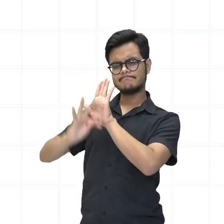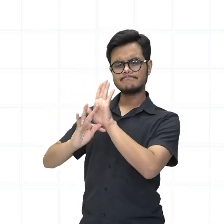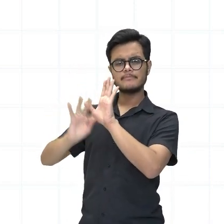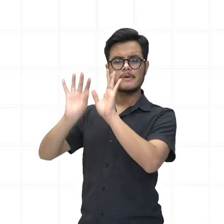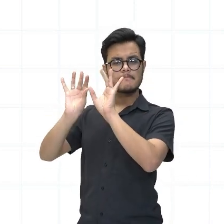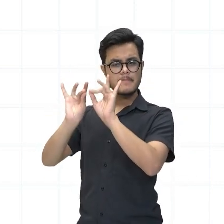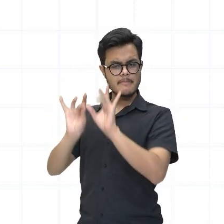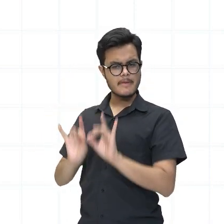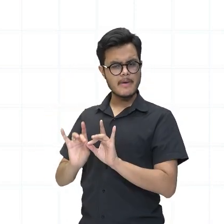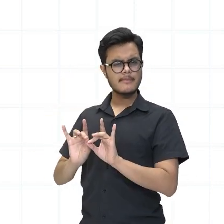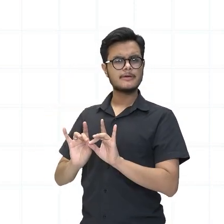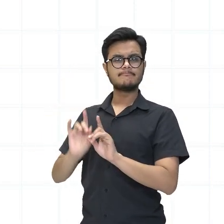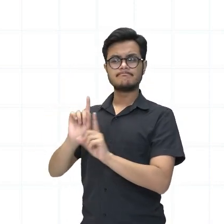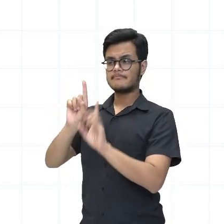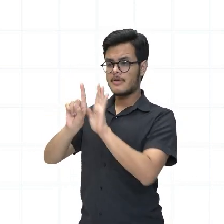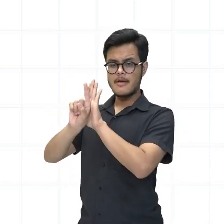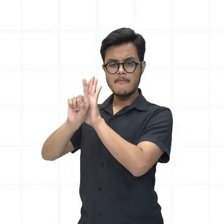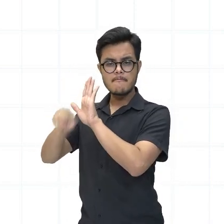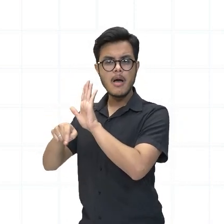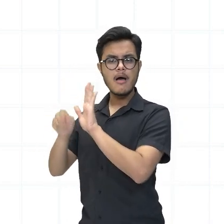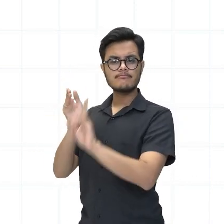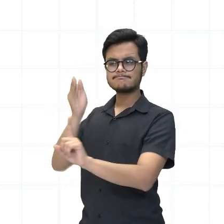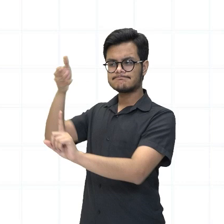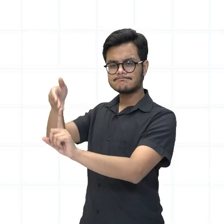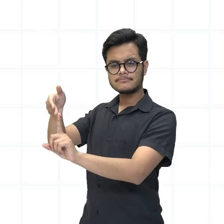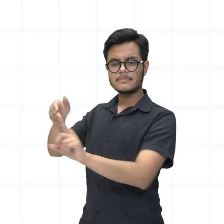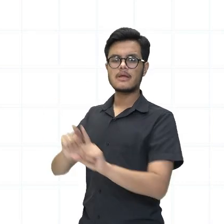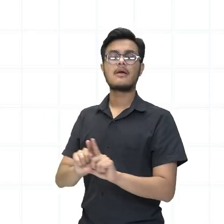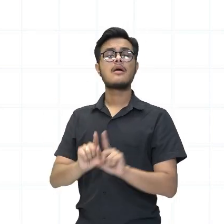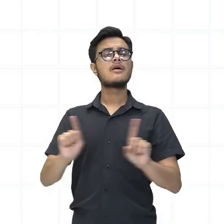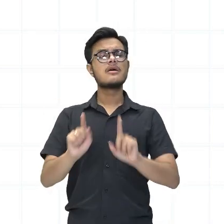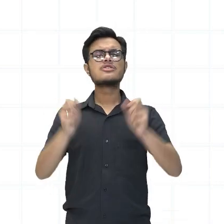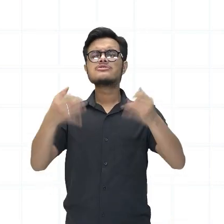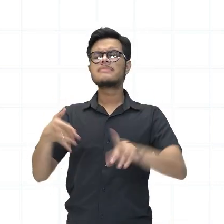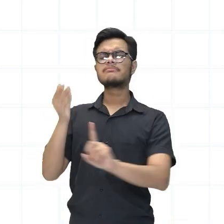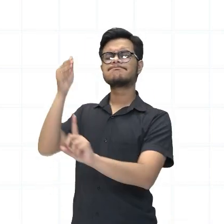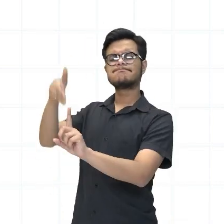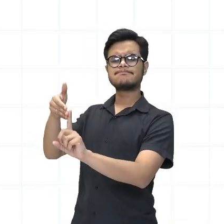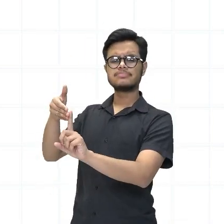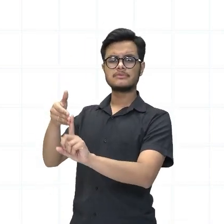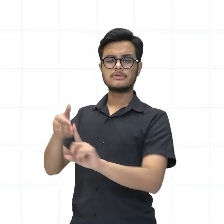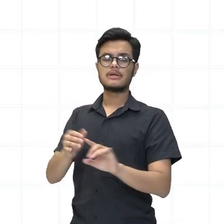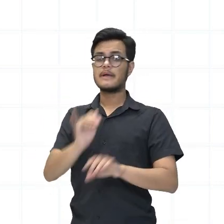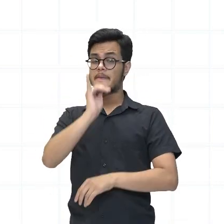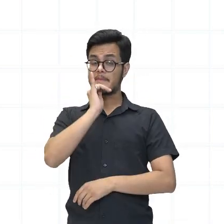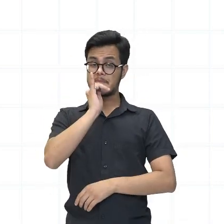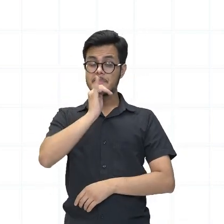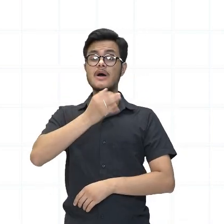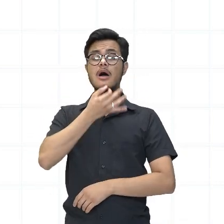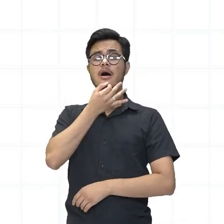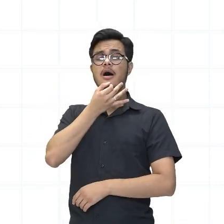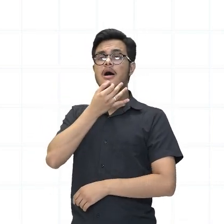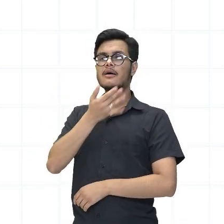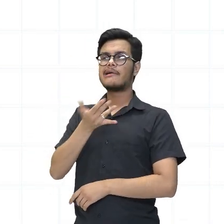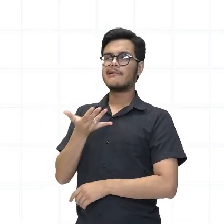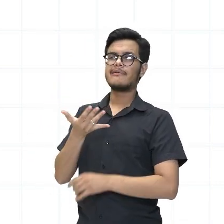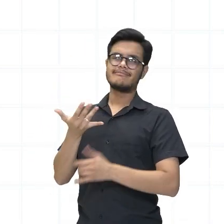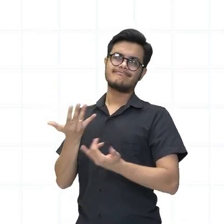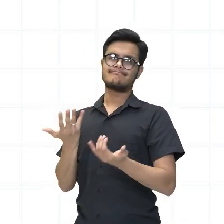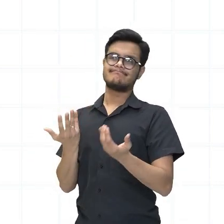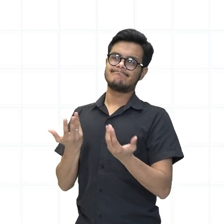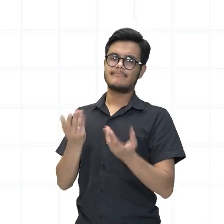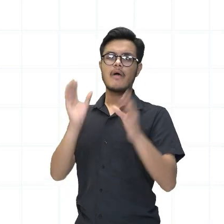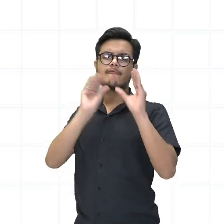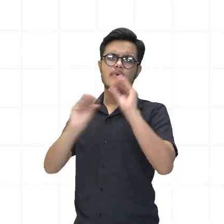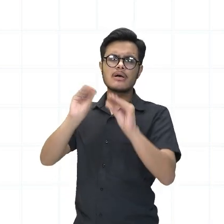certo? Quando nós falamos de discurso direto, pessoal, nós estamos falando exatamente da citação direta. É quando